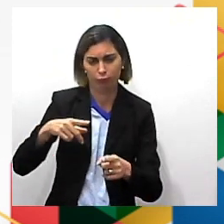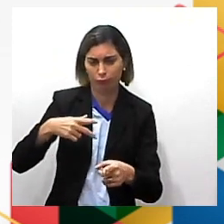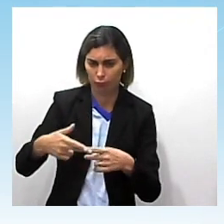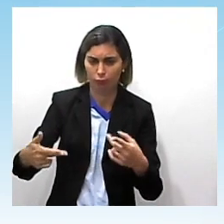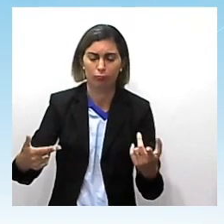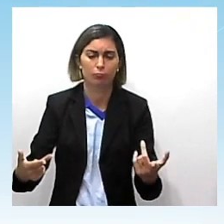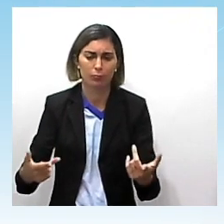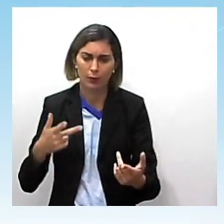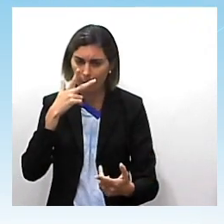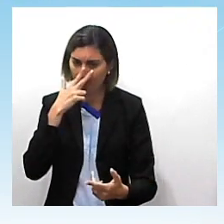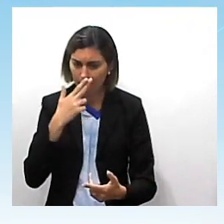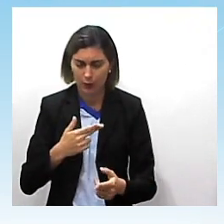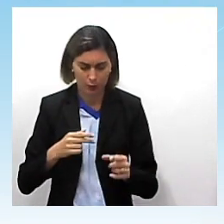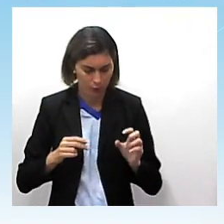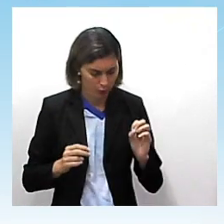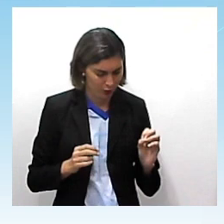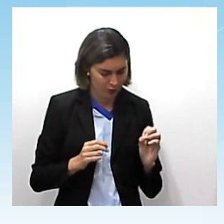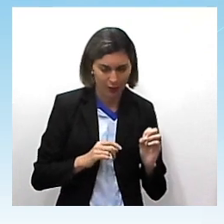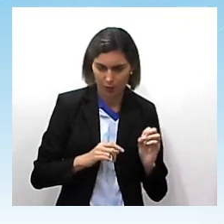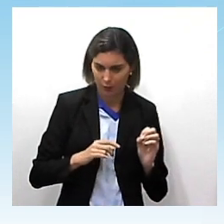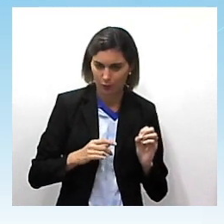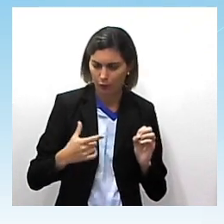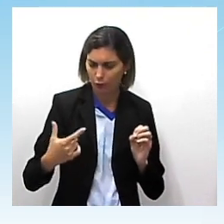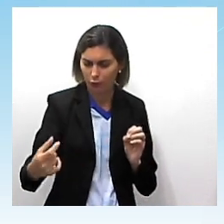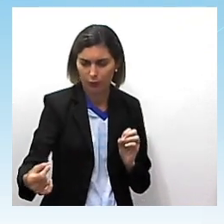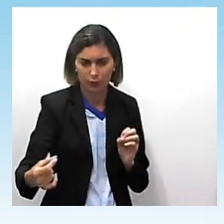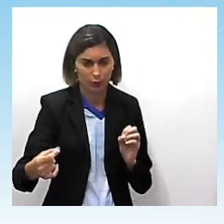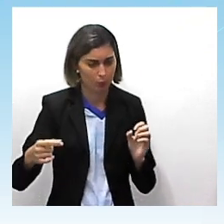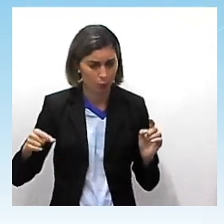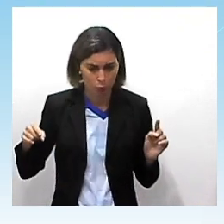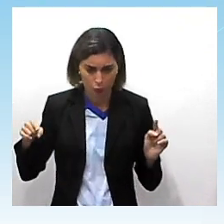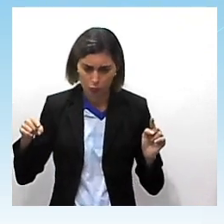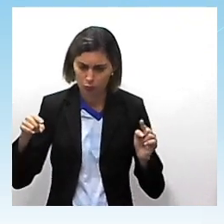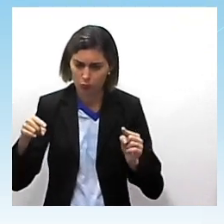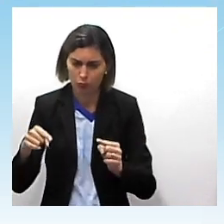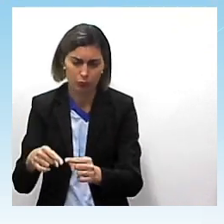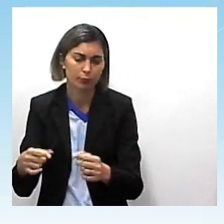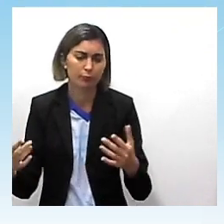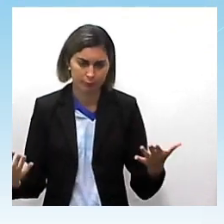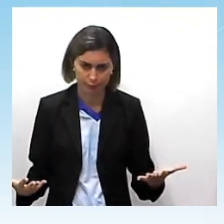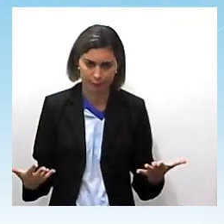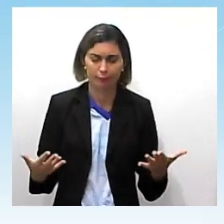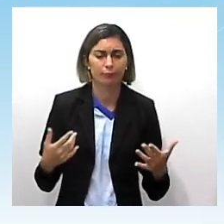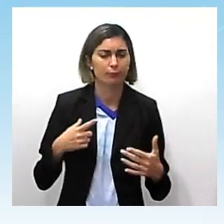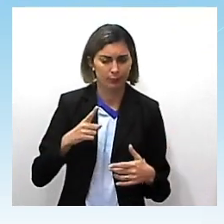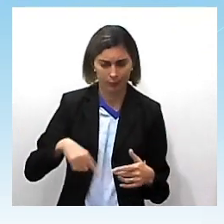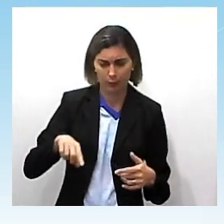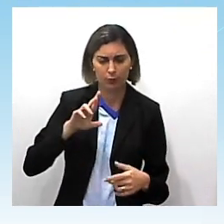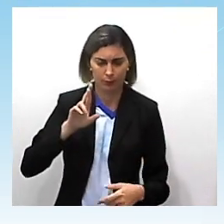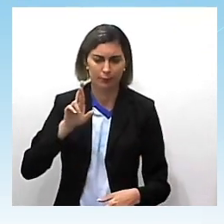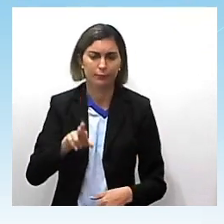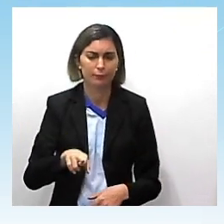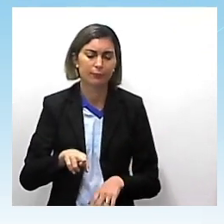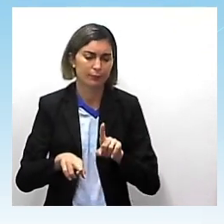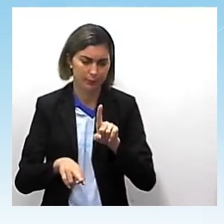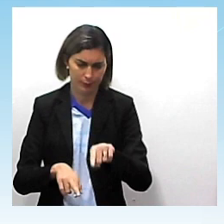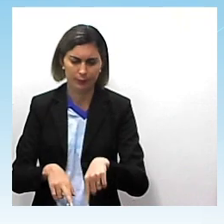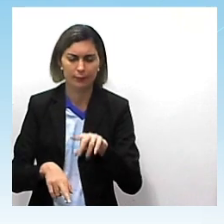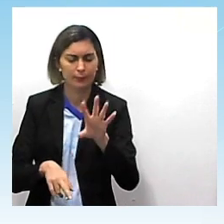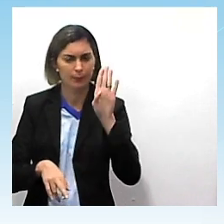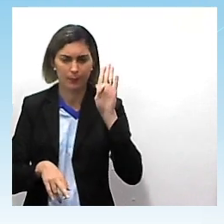Luizinho, mesmo saindo 20 metros atrás dele, beleza? Então, a nossa resposta